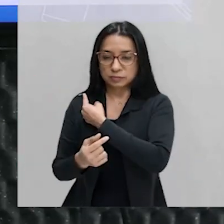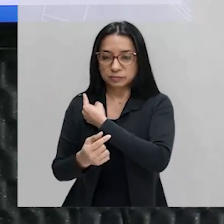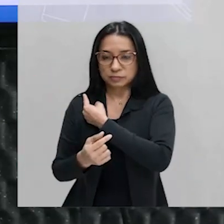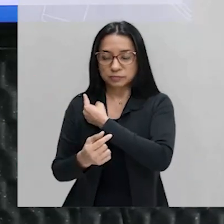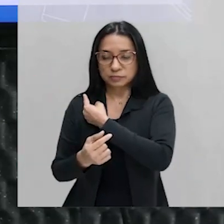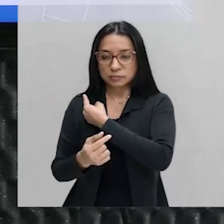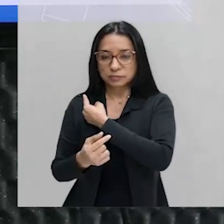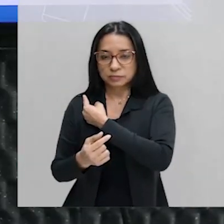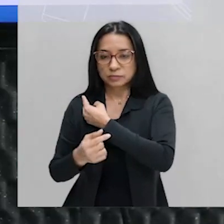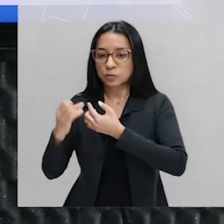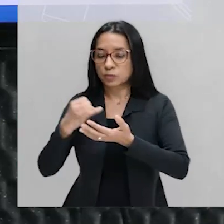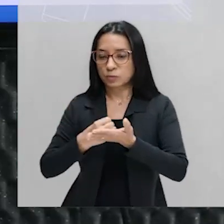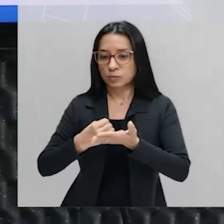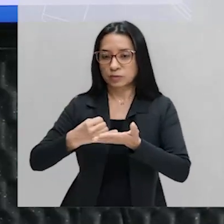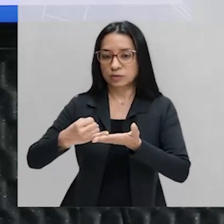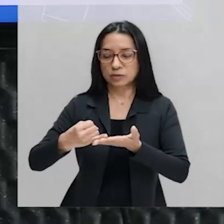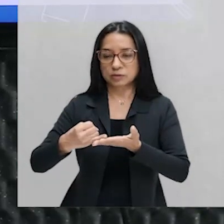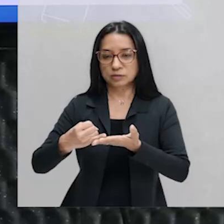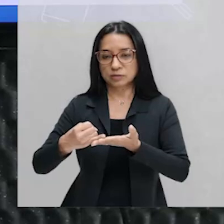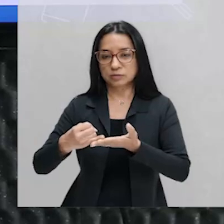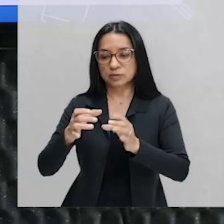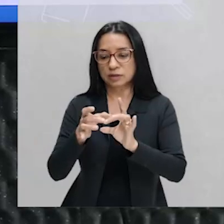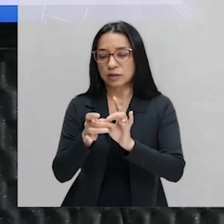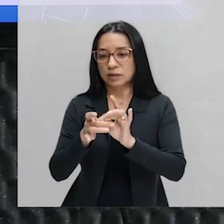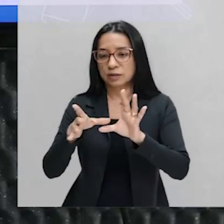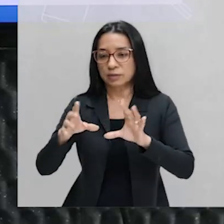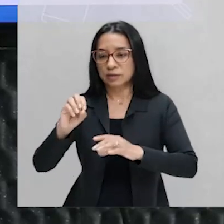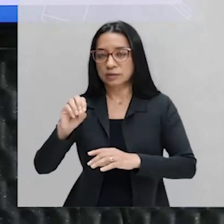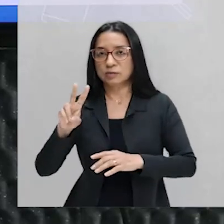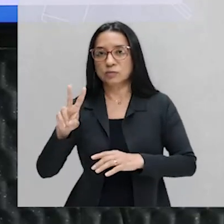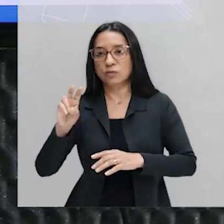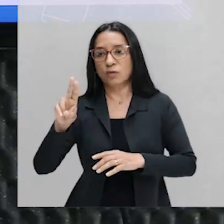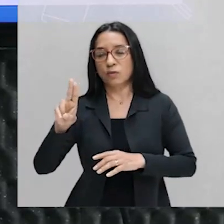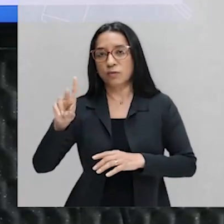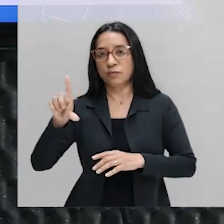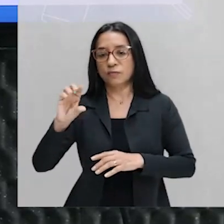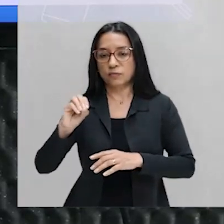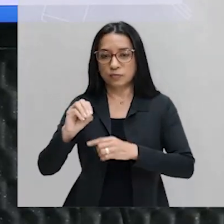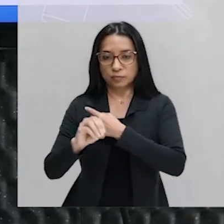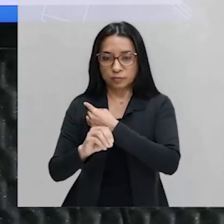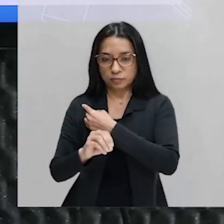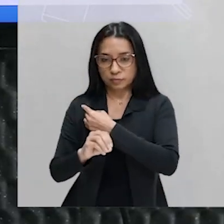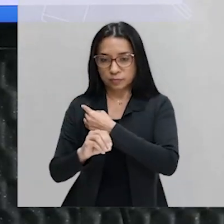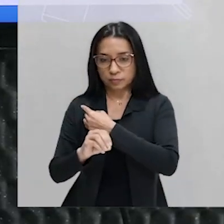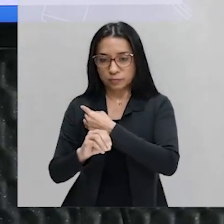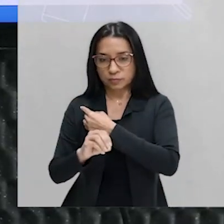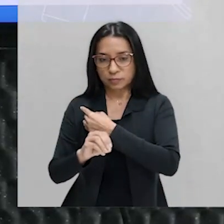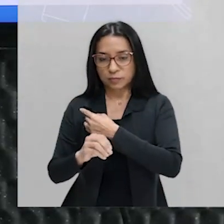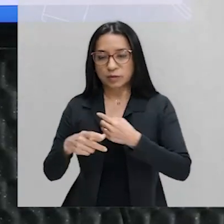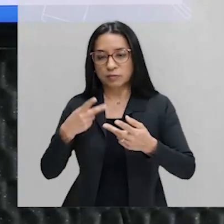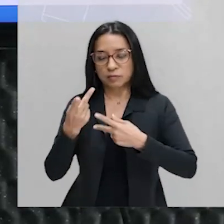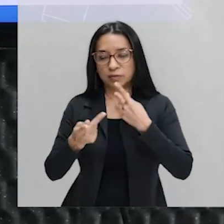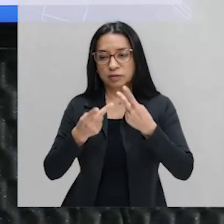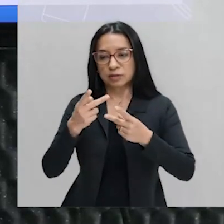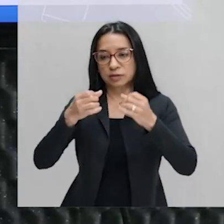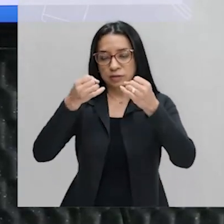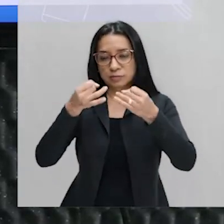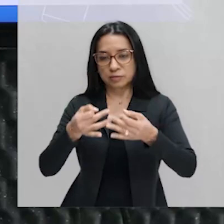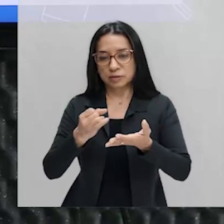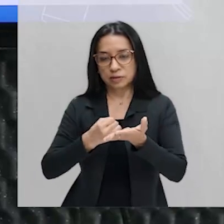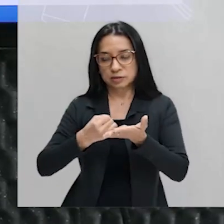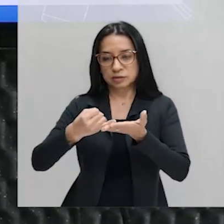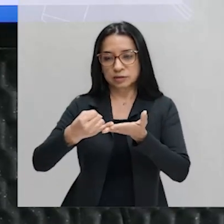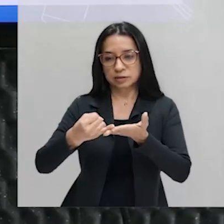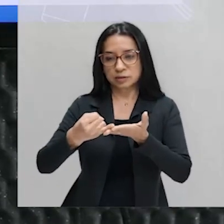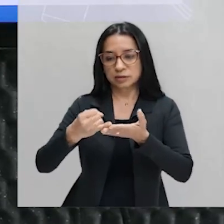daqui, do início da liberação desse óvulo no ovíduto, tá? Então, ele fala que inicia-se